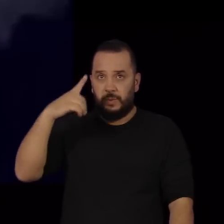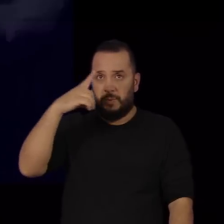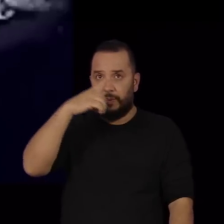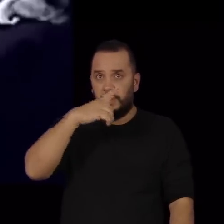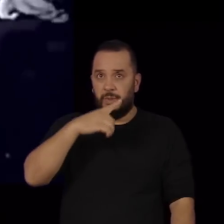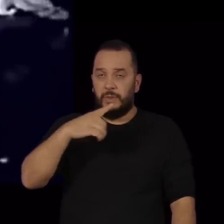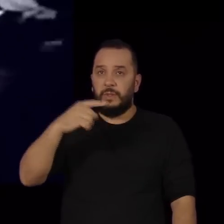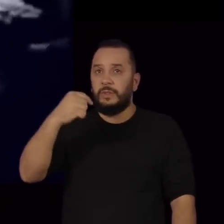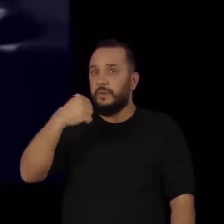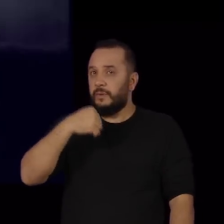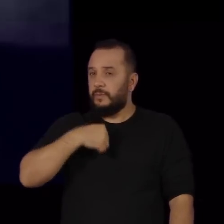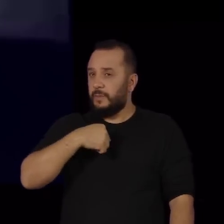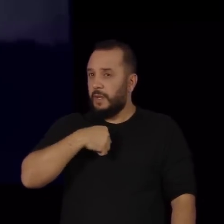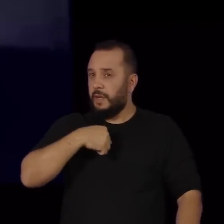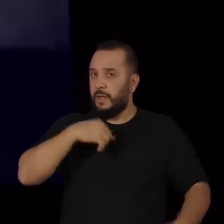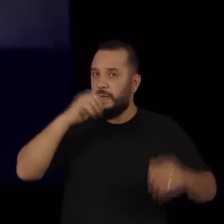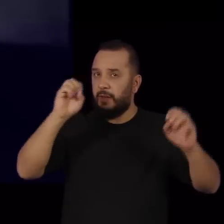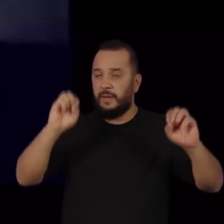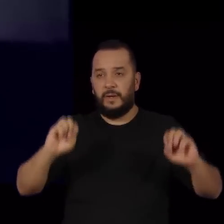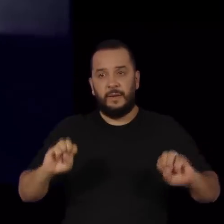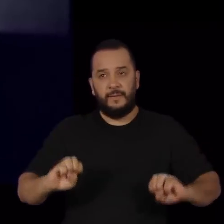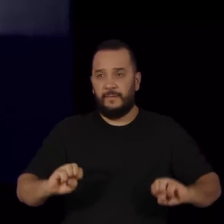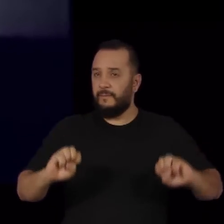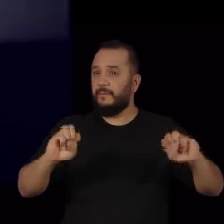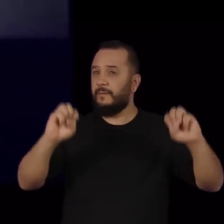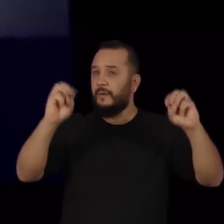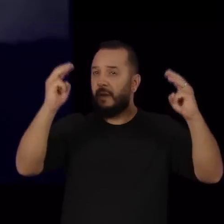bem vestido,